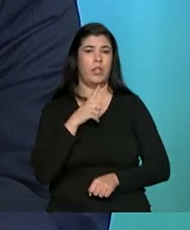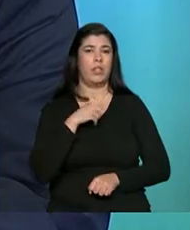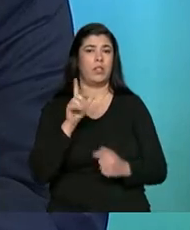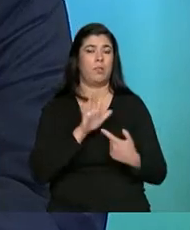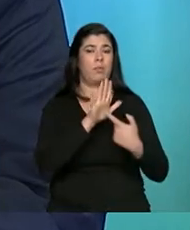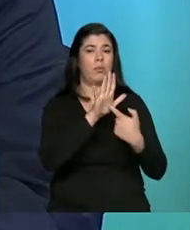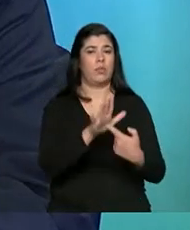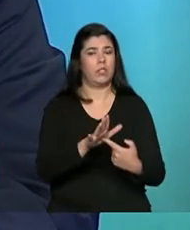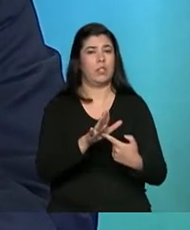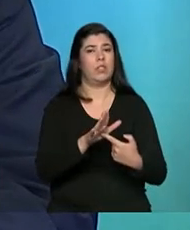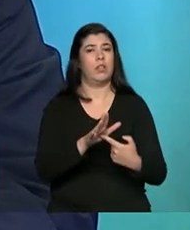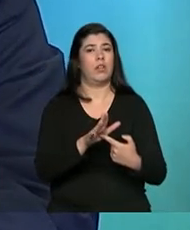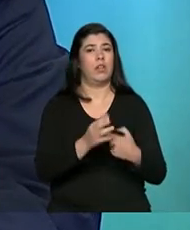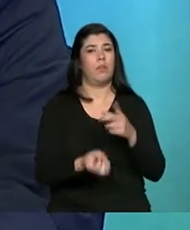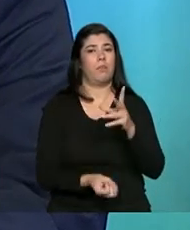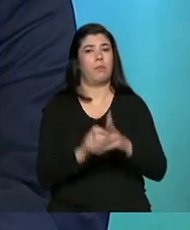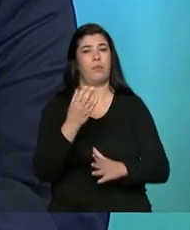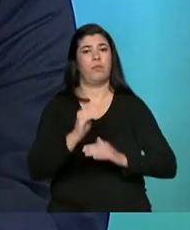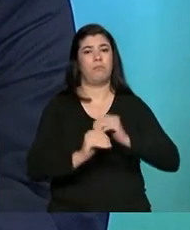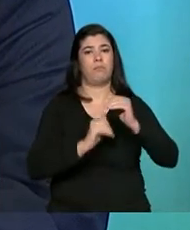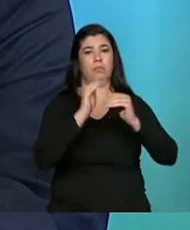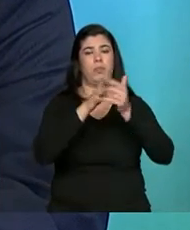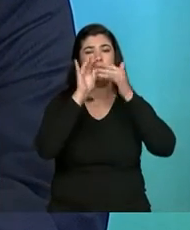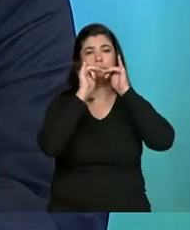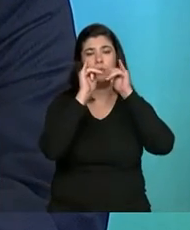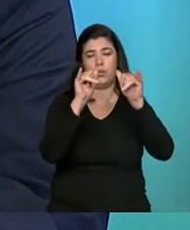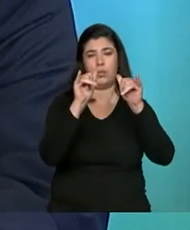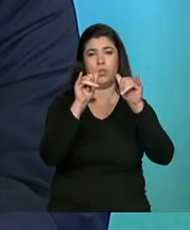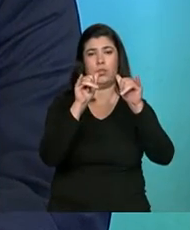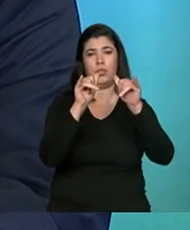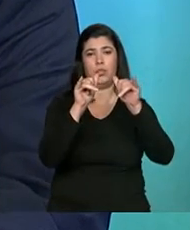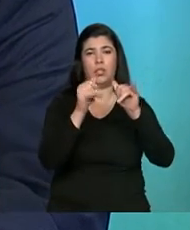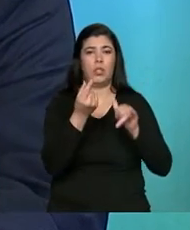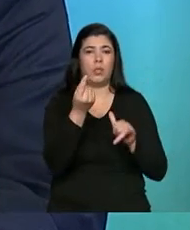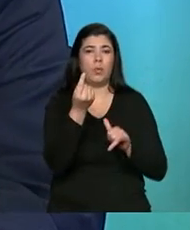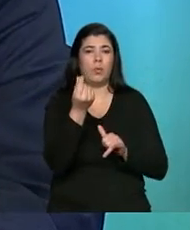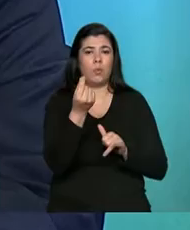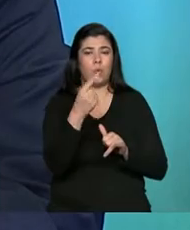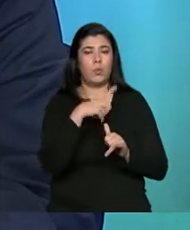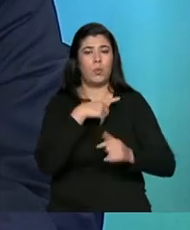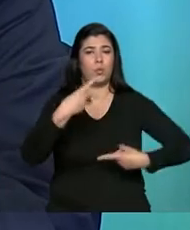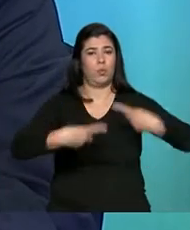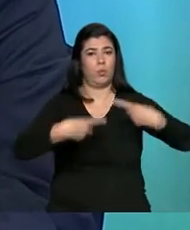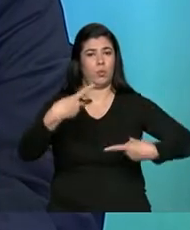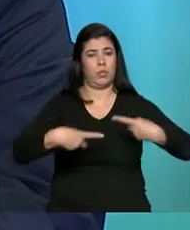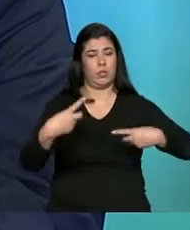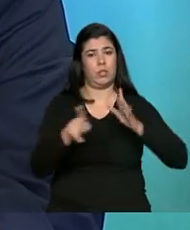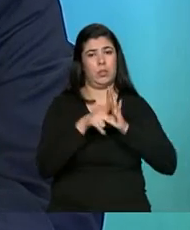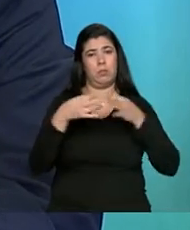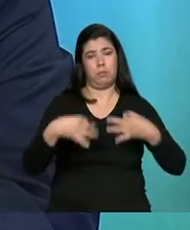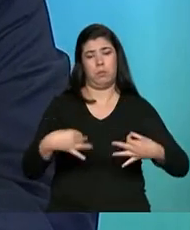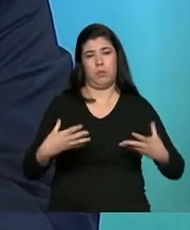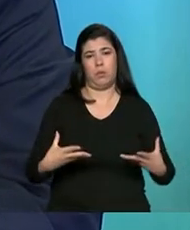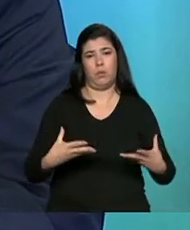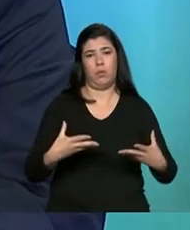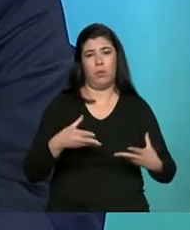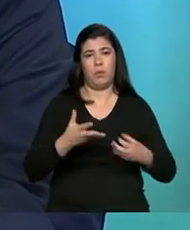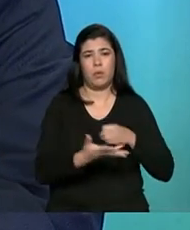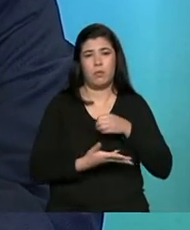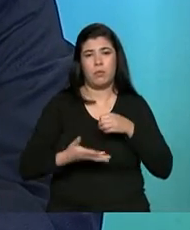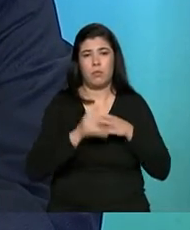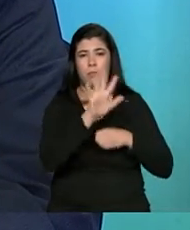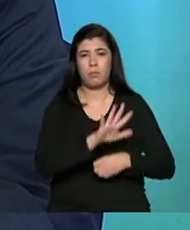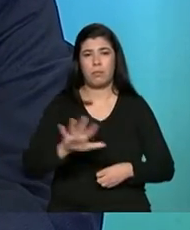cada vez mais energia com um custo competitivo a nível de padrão